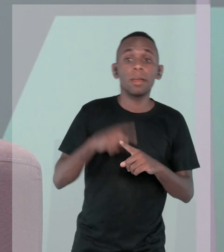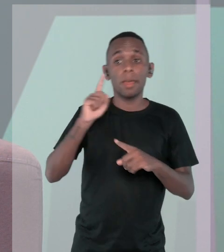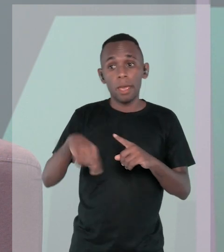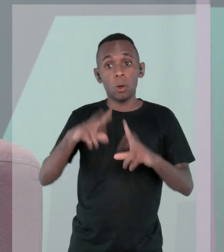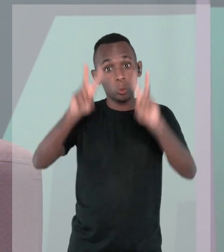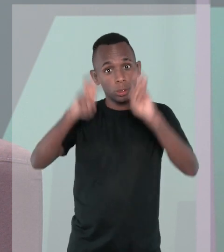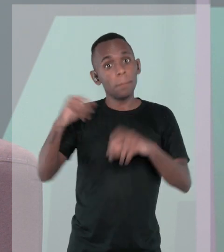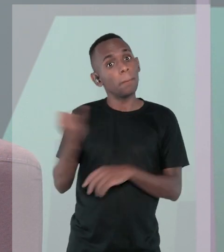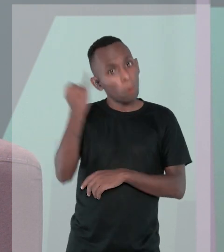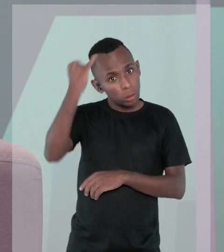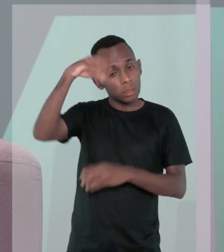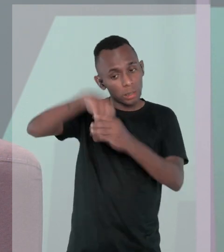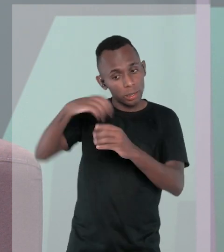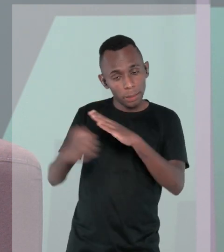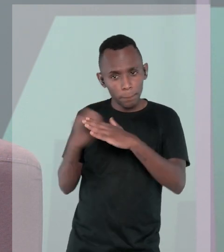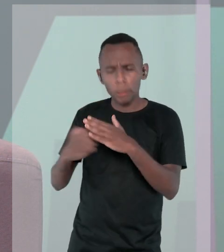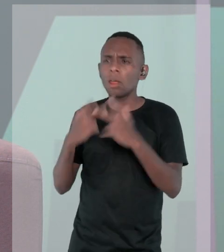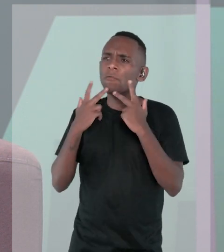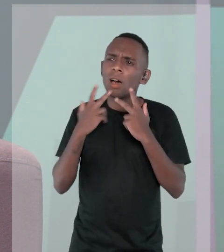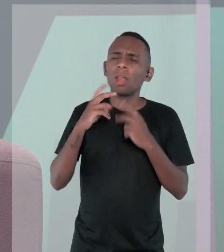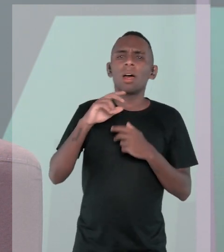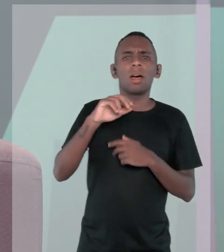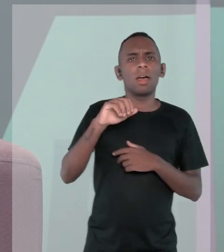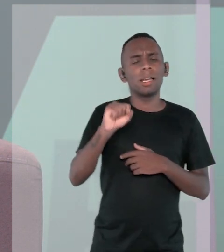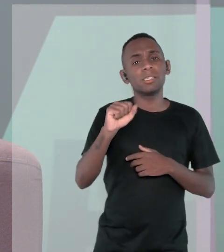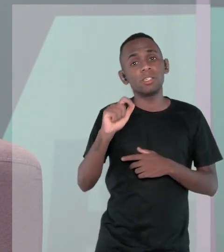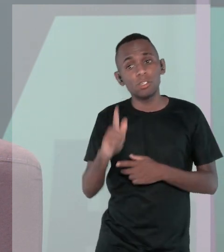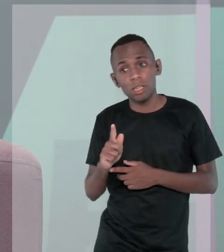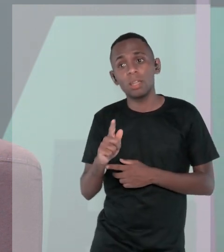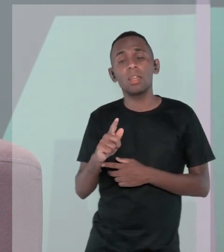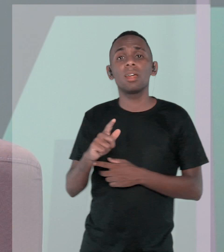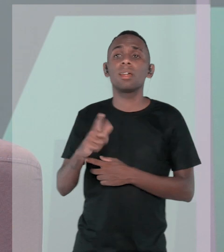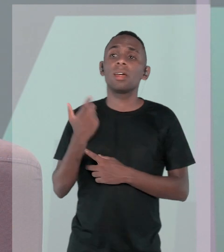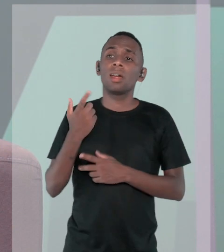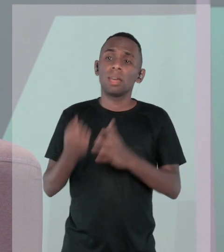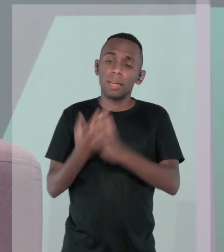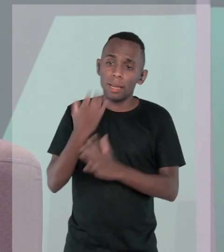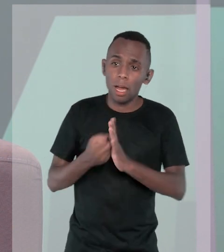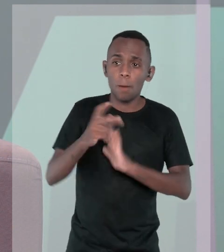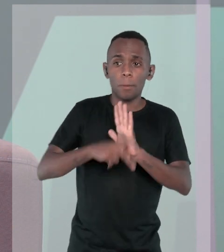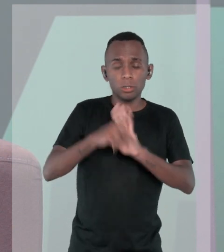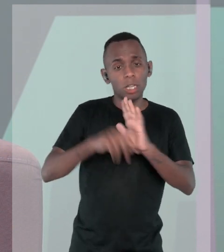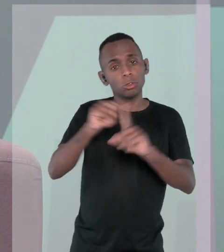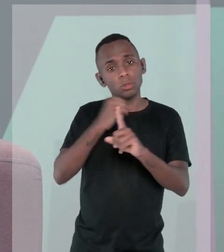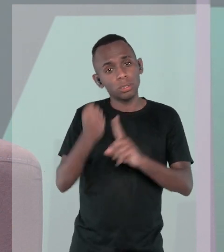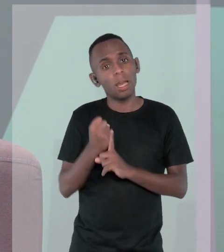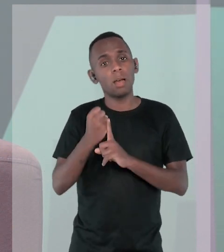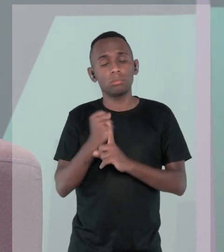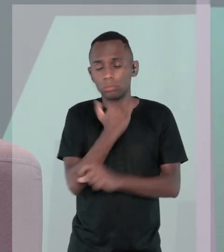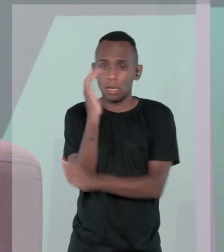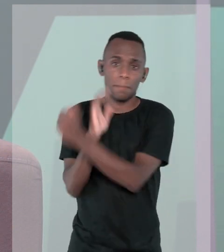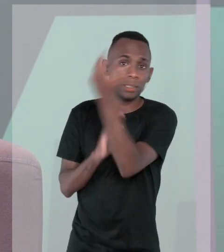para dentro nos últimos meses. A gente fala tanto de ESG, a gente ajuda tanto as empresas a criar projetos sociais,